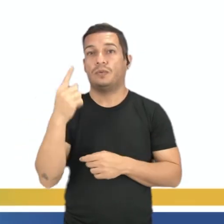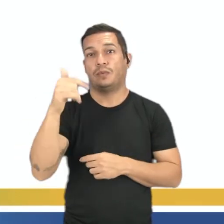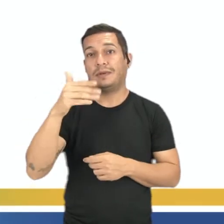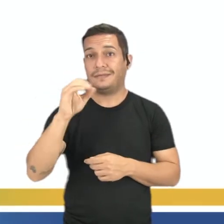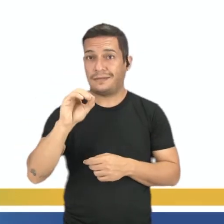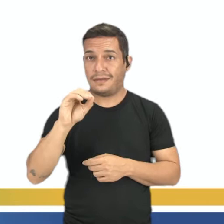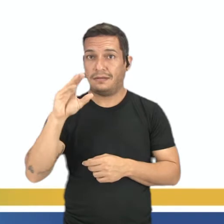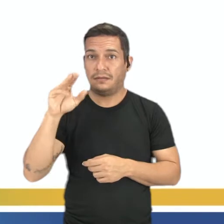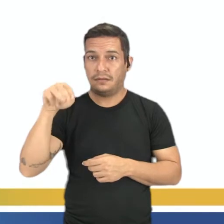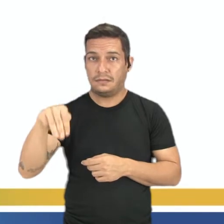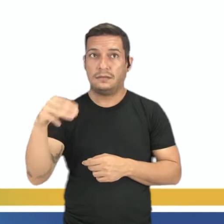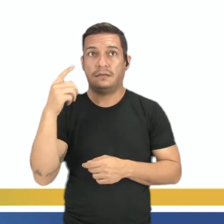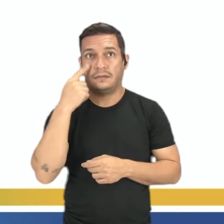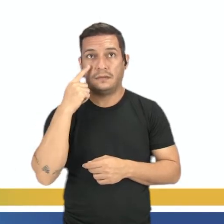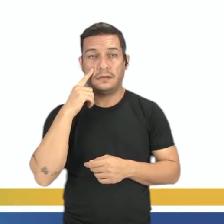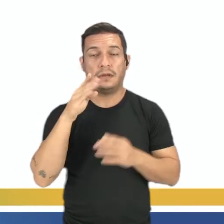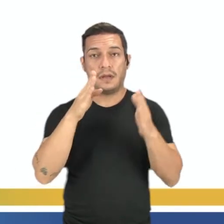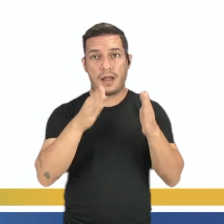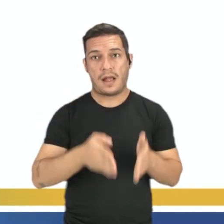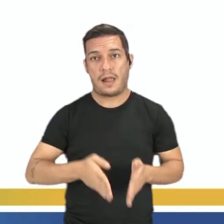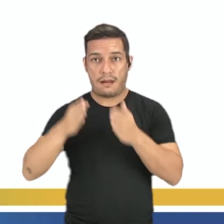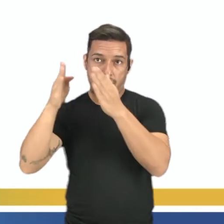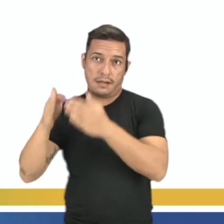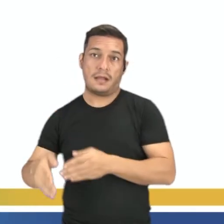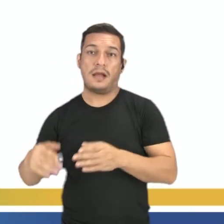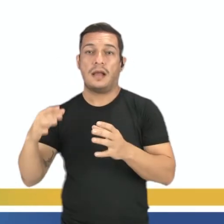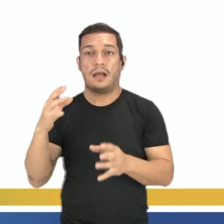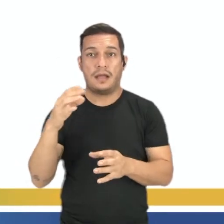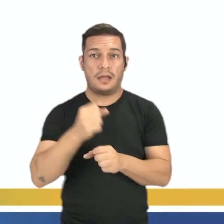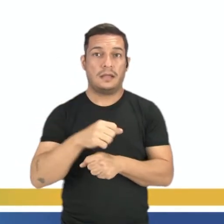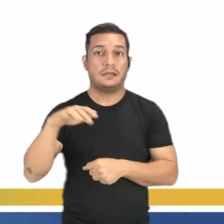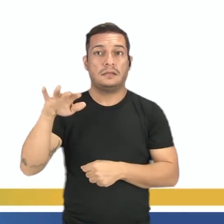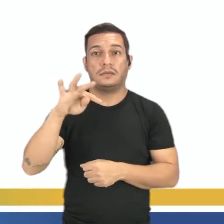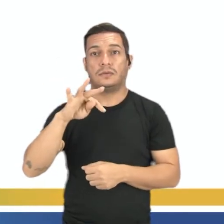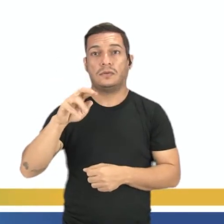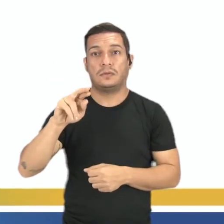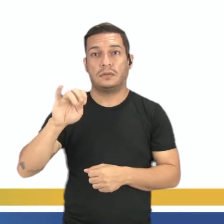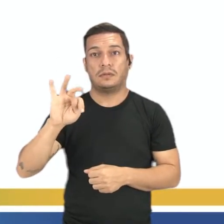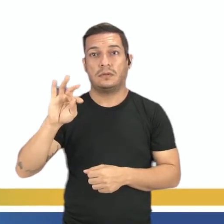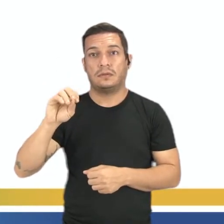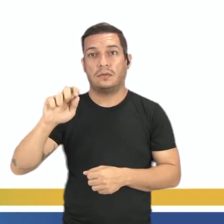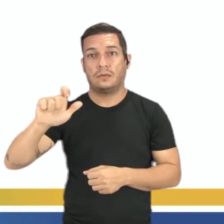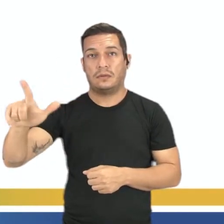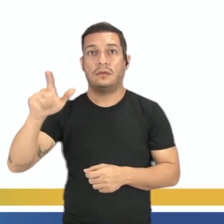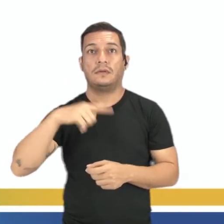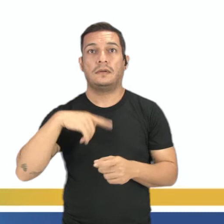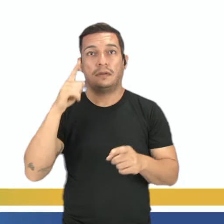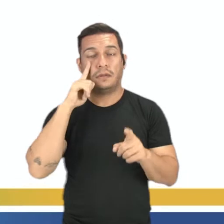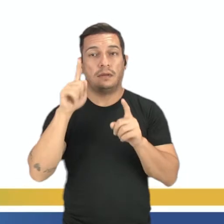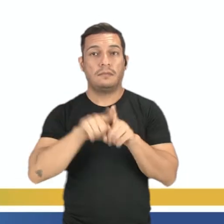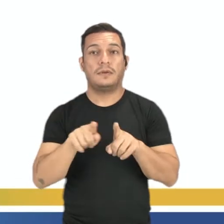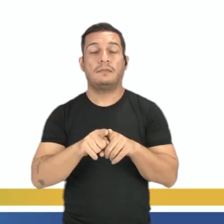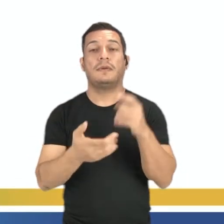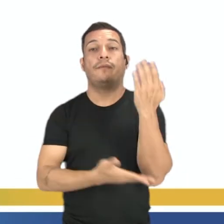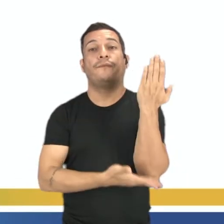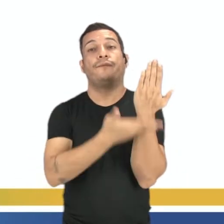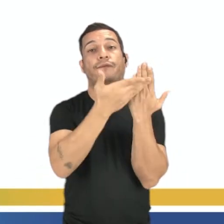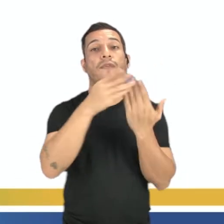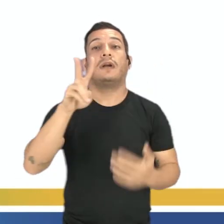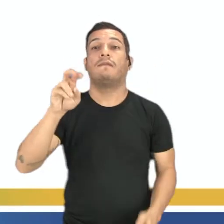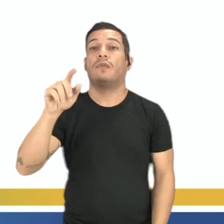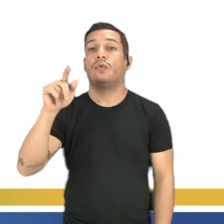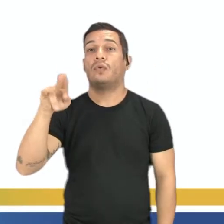Vamos calcular a área lateral, a área total e o volume desse cilindro. Nós vamos tirar primeiro,